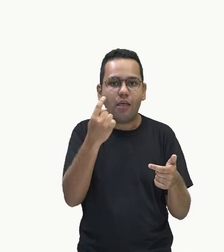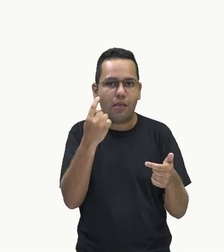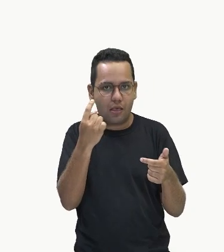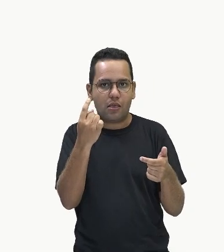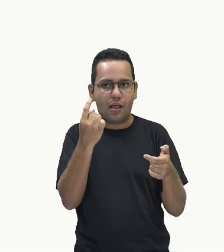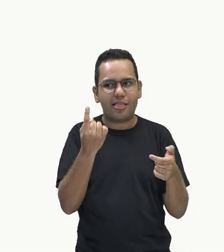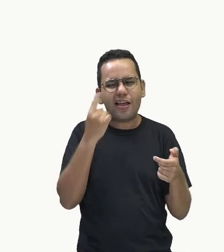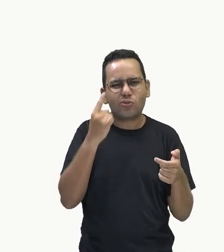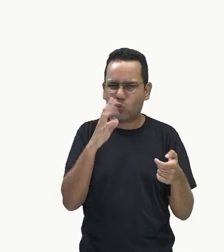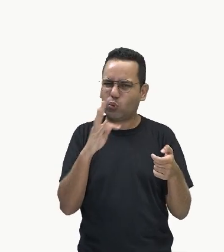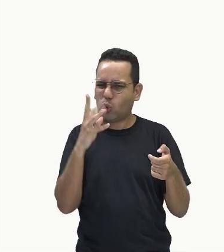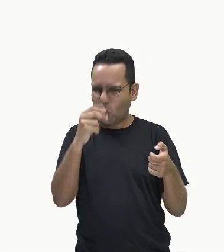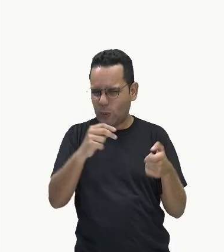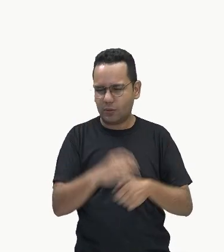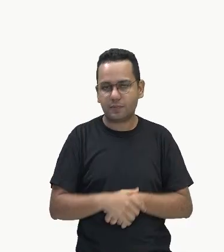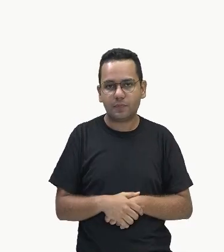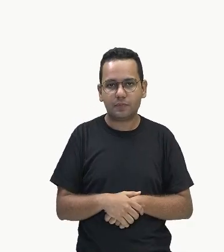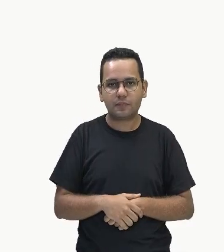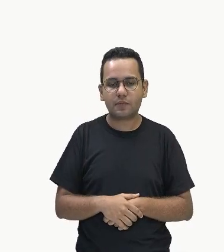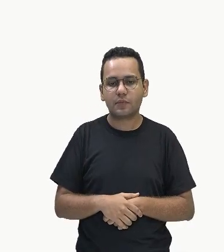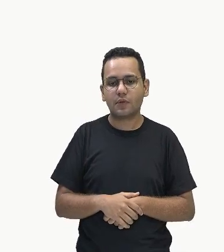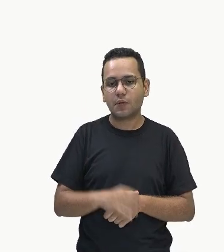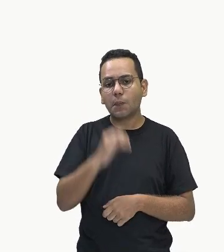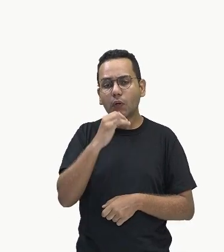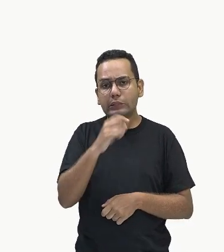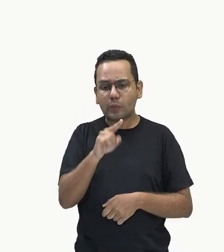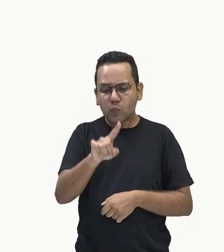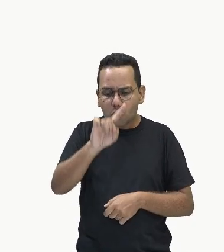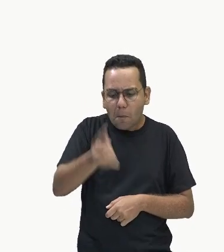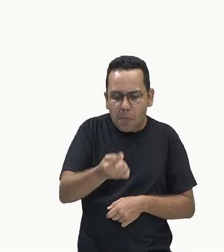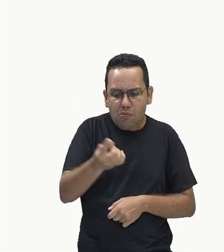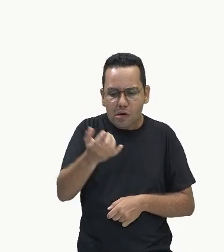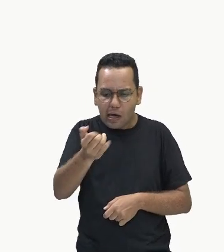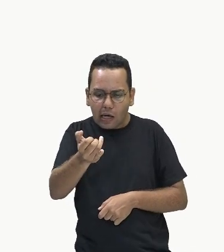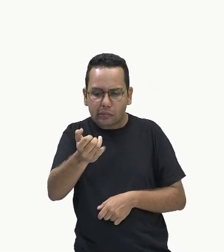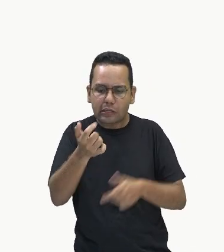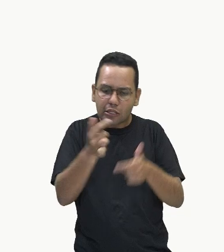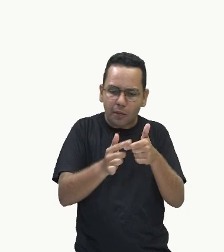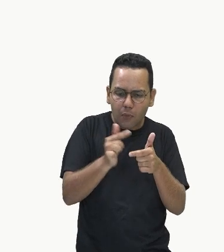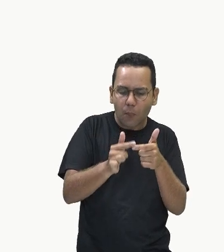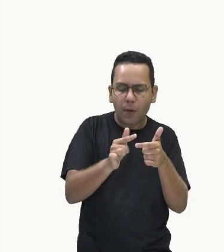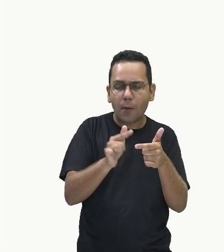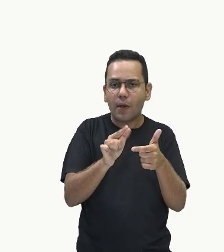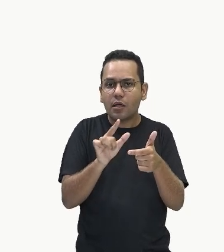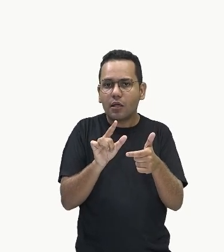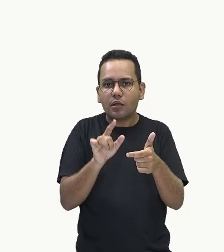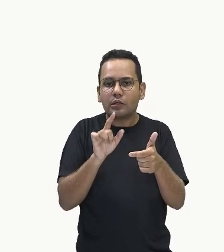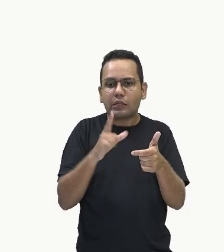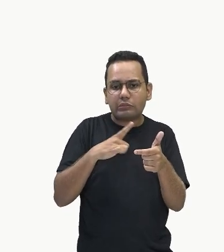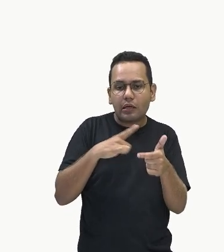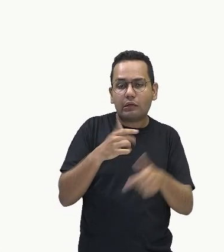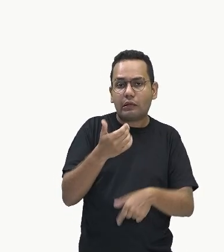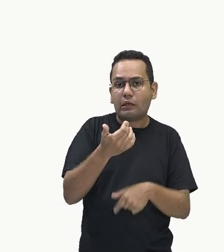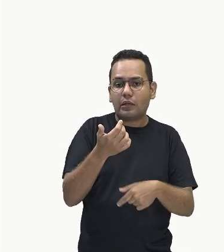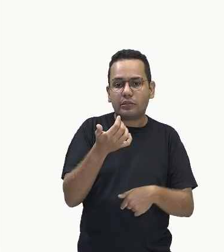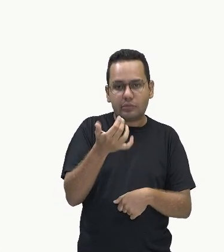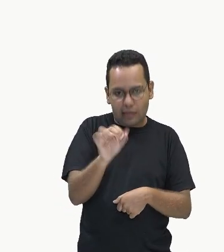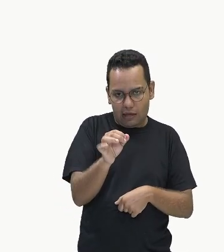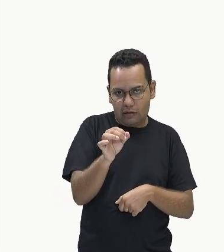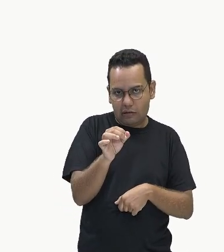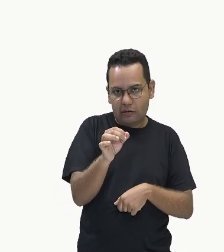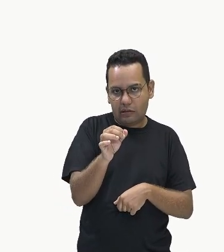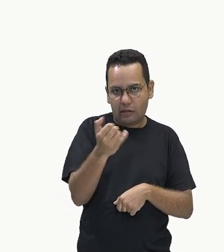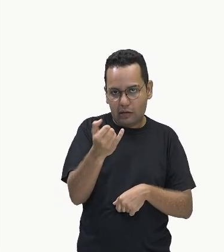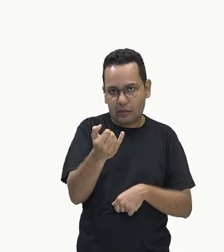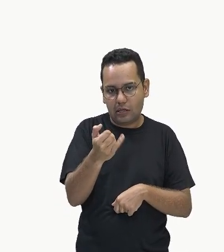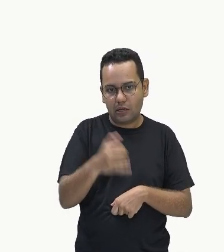de 1000 eu consegui achar que 10 estavam com defeitos, então de 10 mil eu posso, né, criar uma estimativa de que